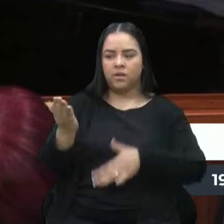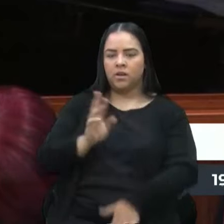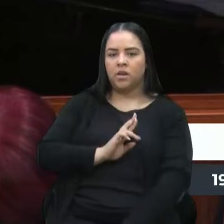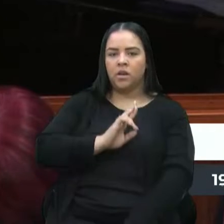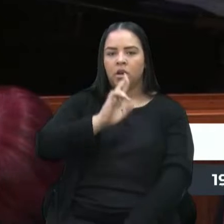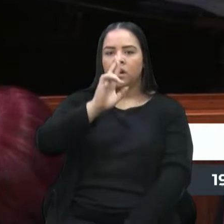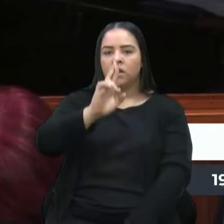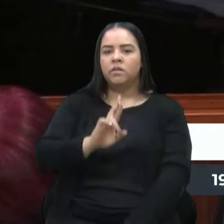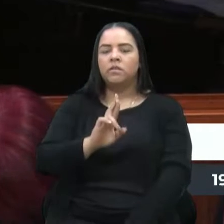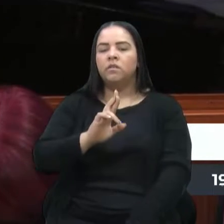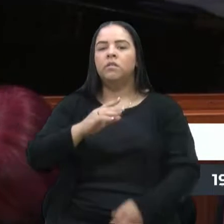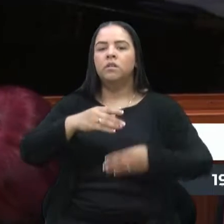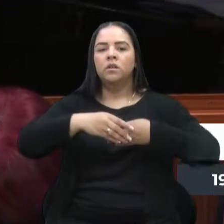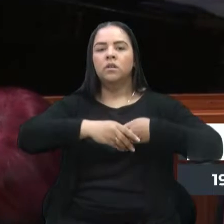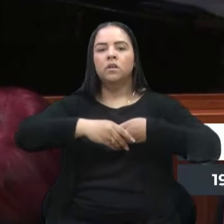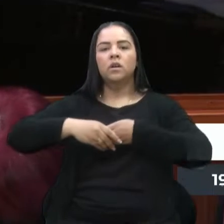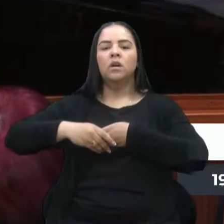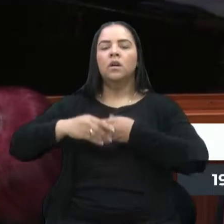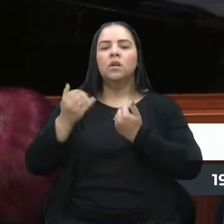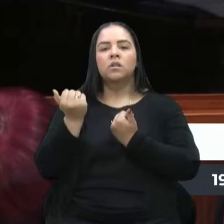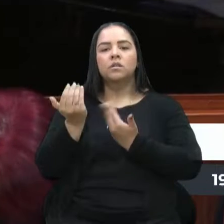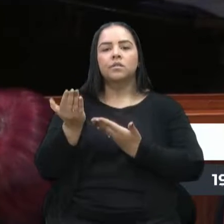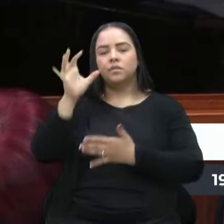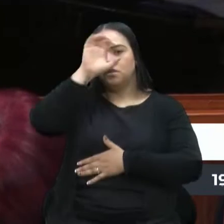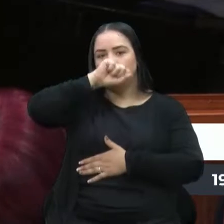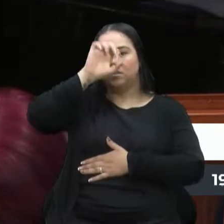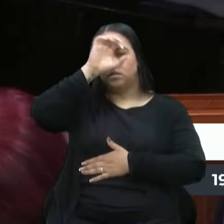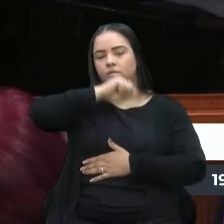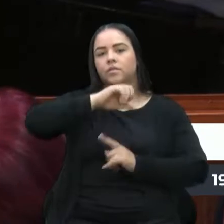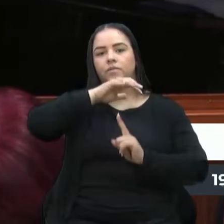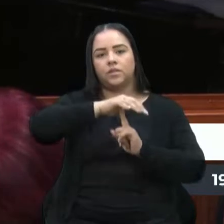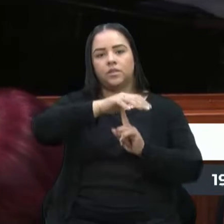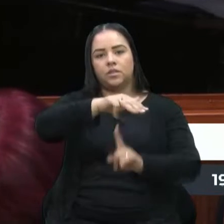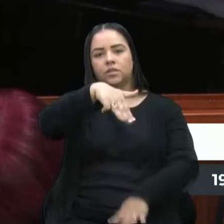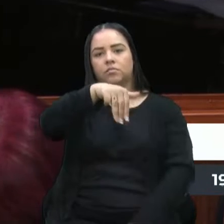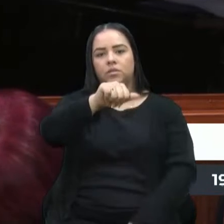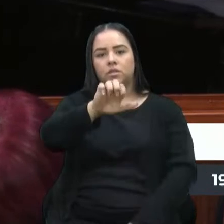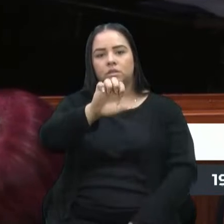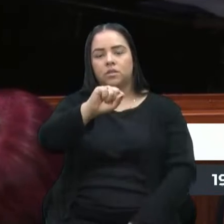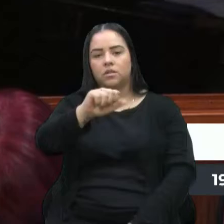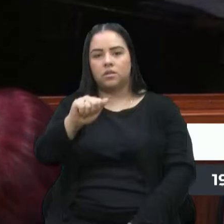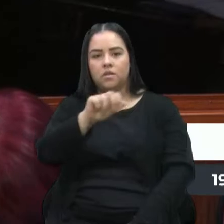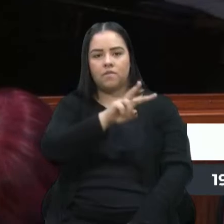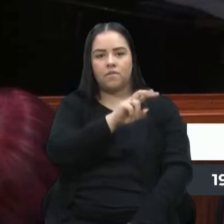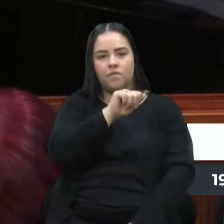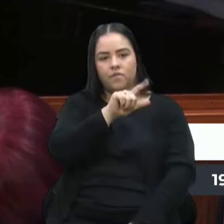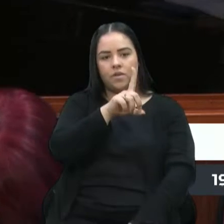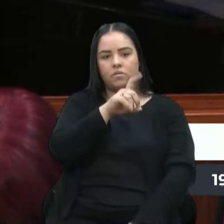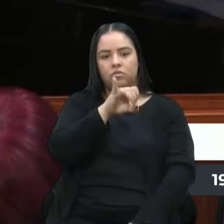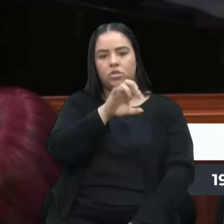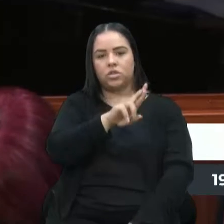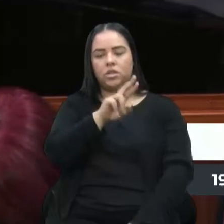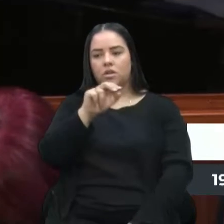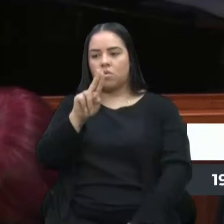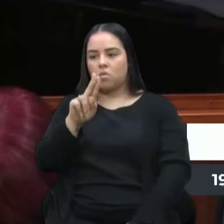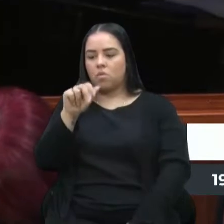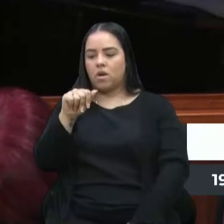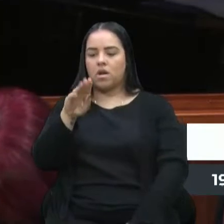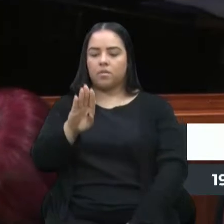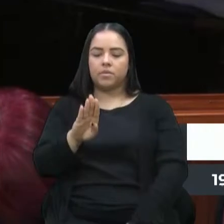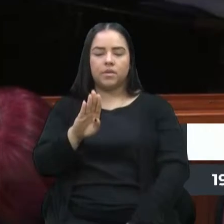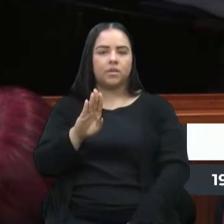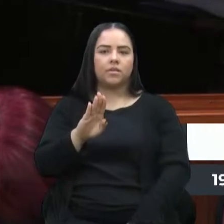jovem aprendiz o colegas da Feira da ESA Valdir Valter da UAB e demais